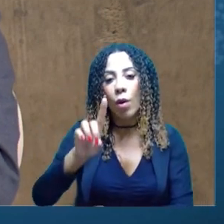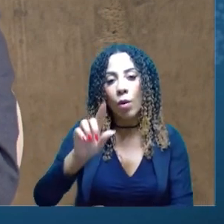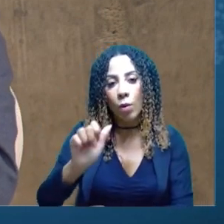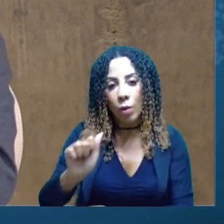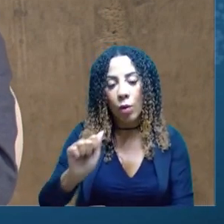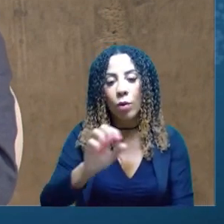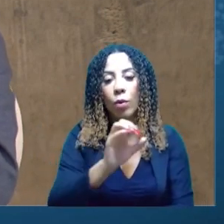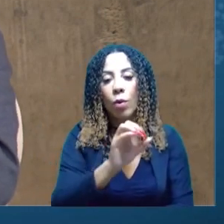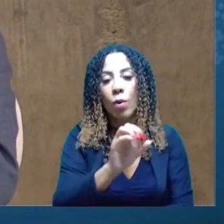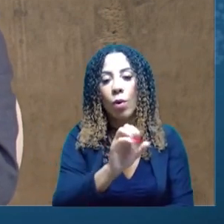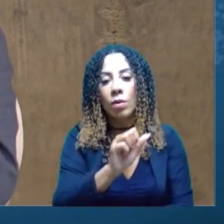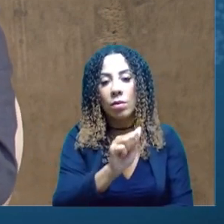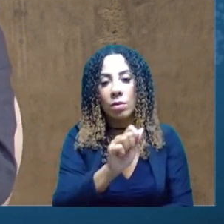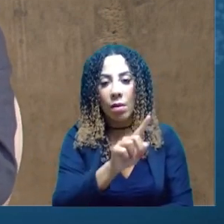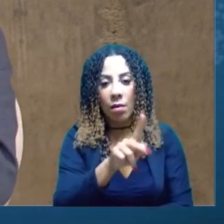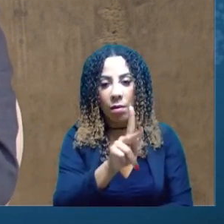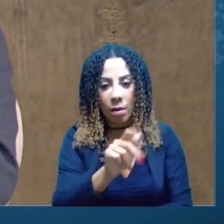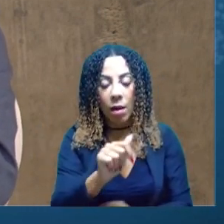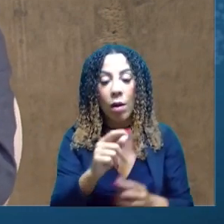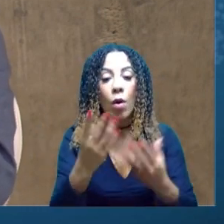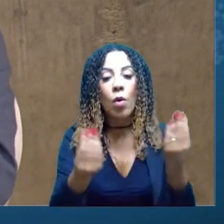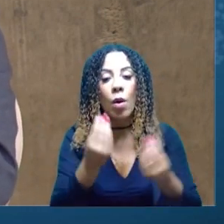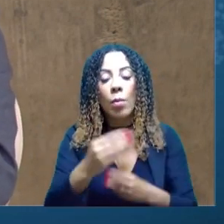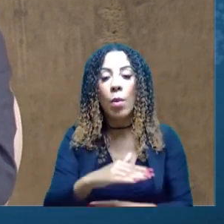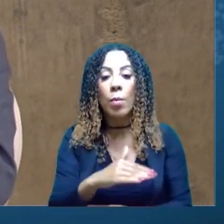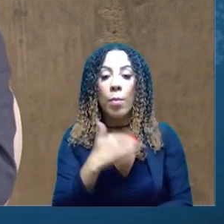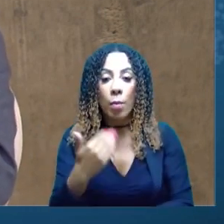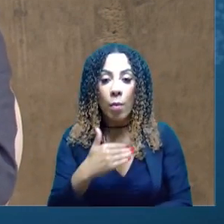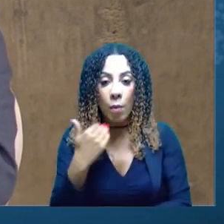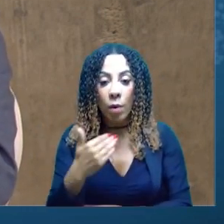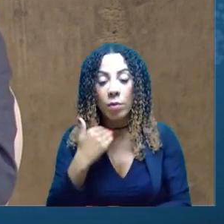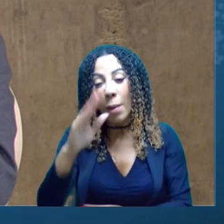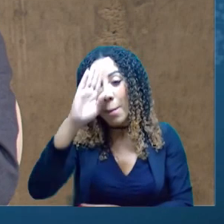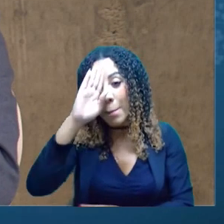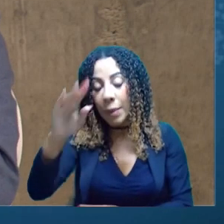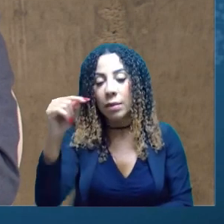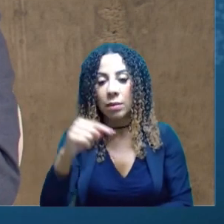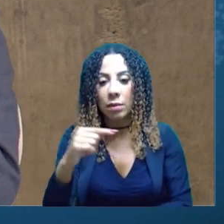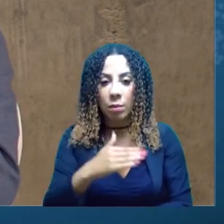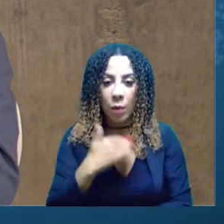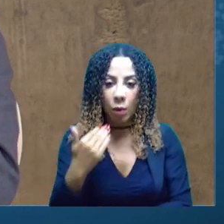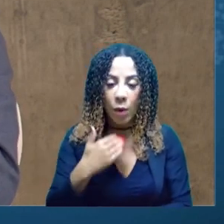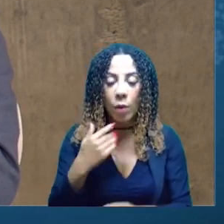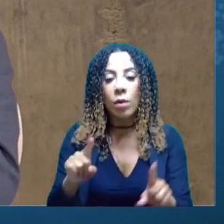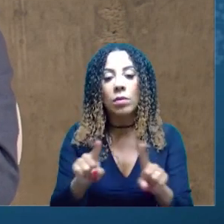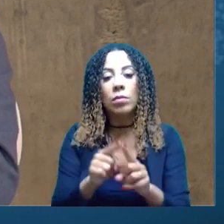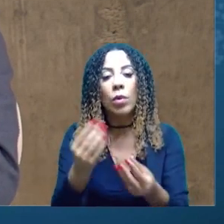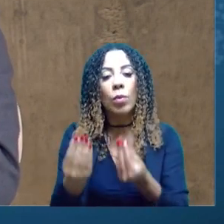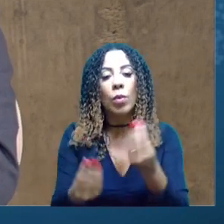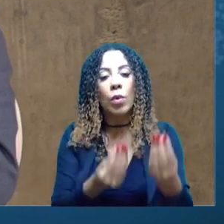Lusaka relacionada a mortes, especialmente aos óbitos, e como a